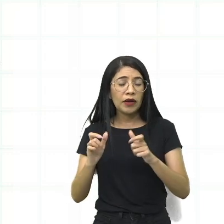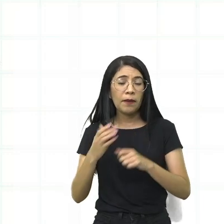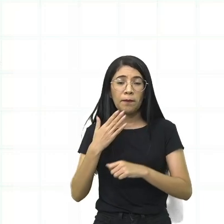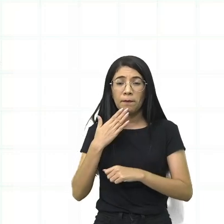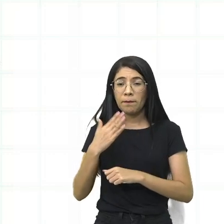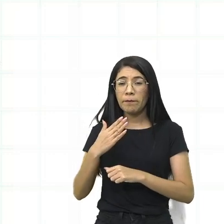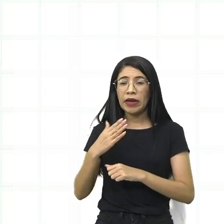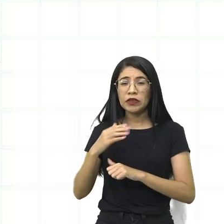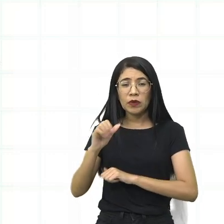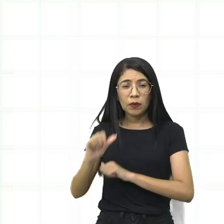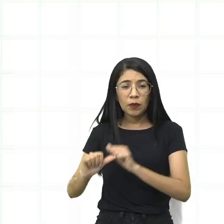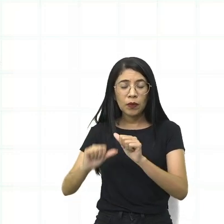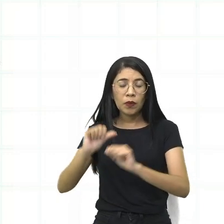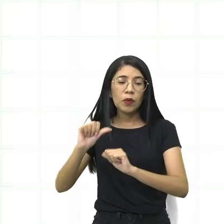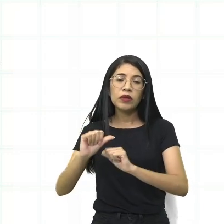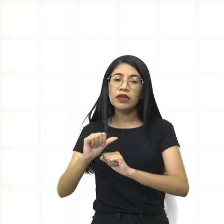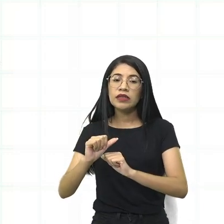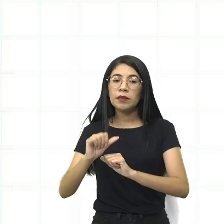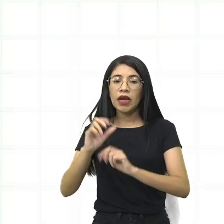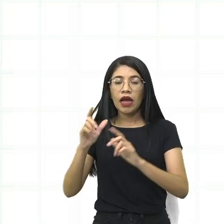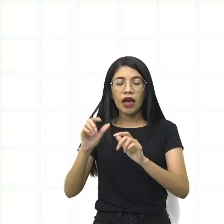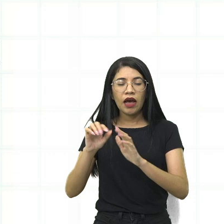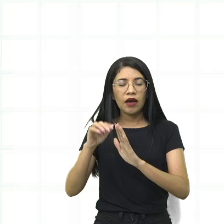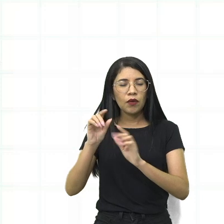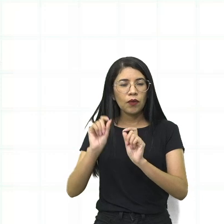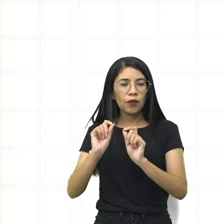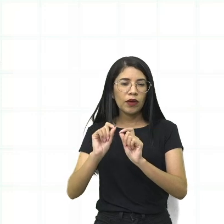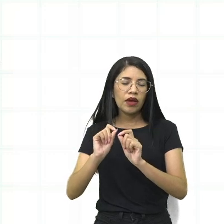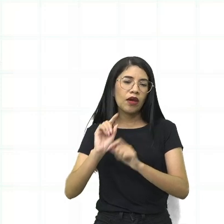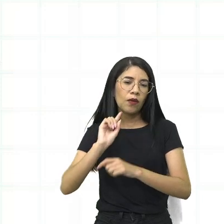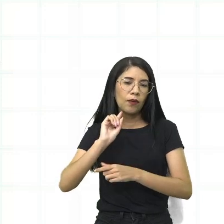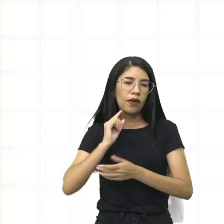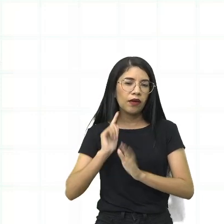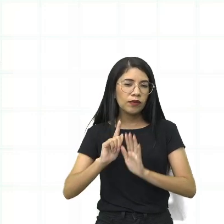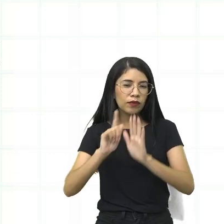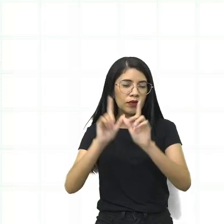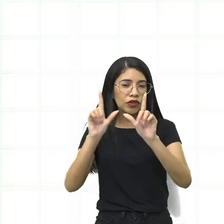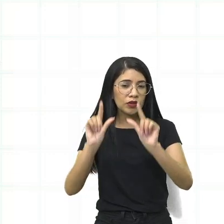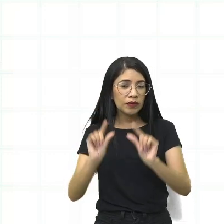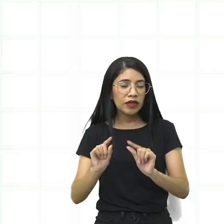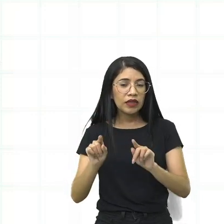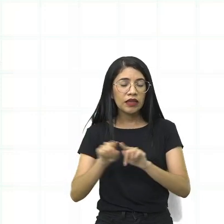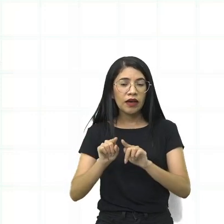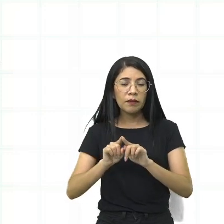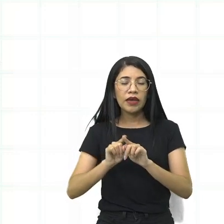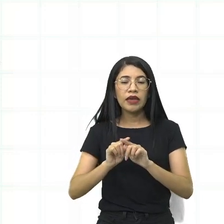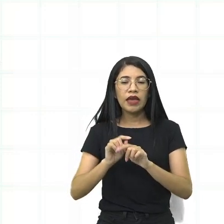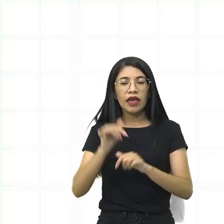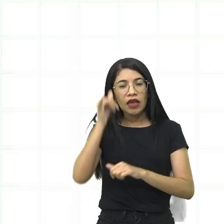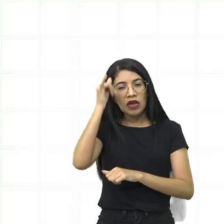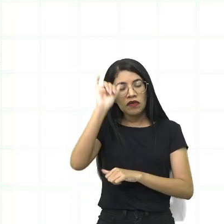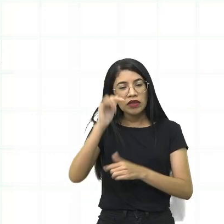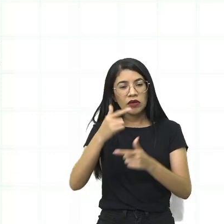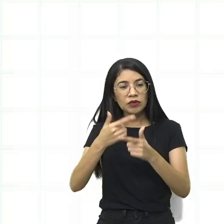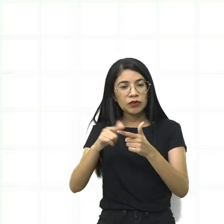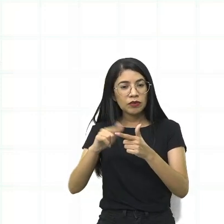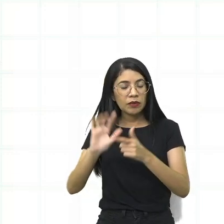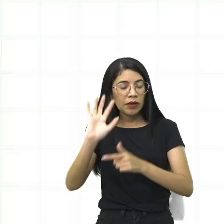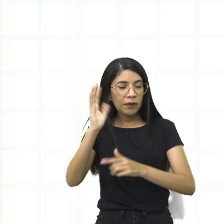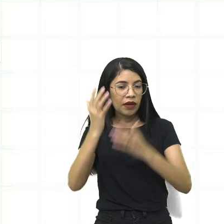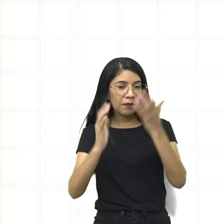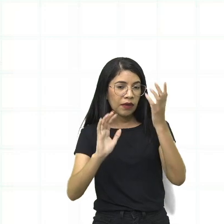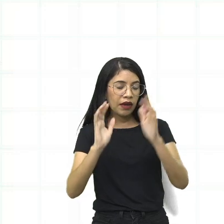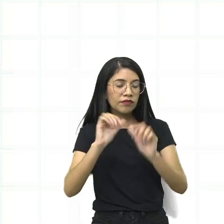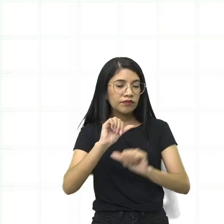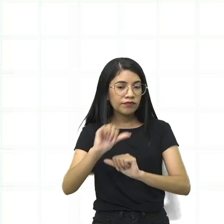ação urgente para reduzir a emissões e mitigar os efeitos das mudanças climáticas, outros